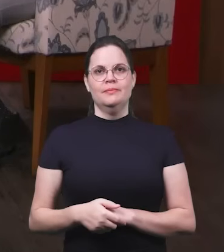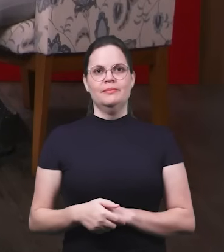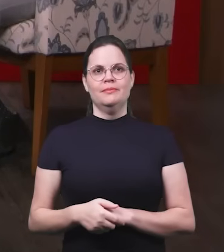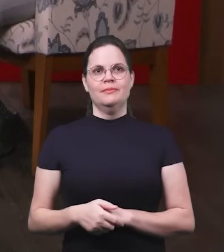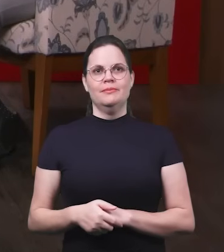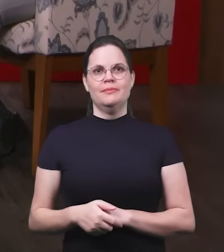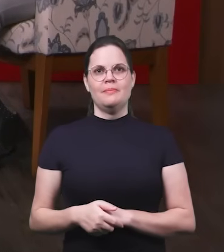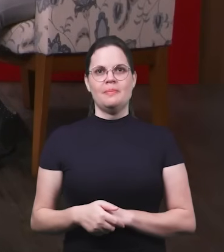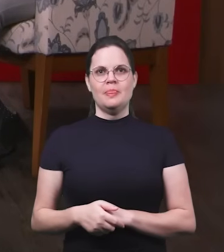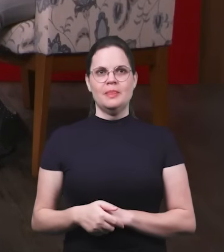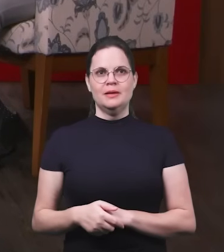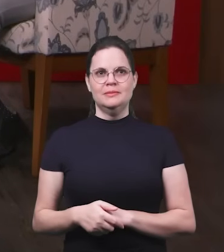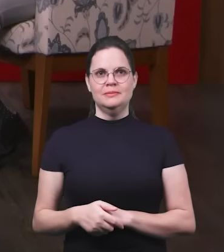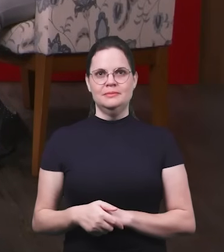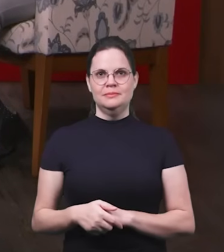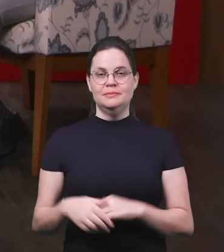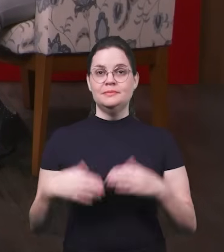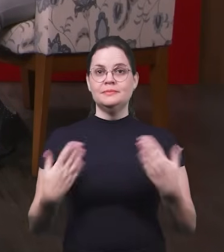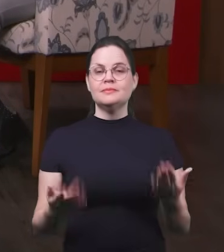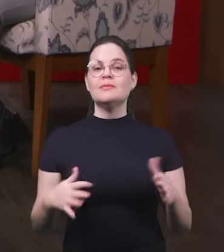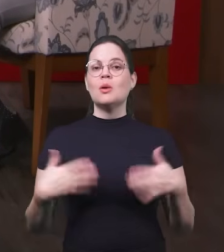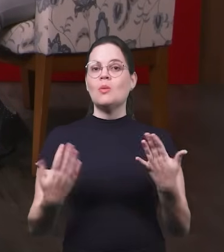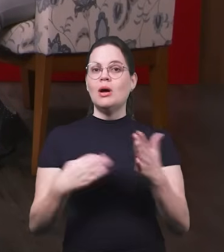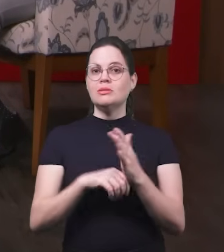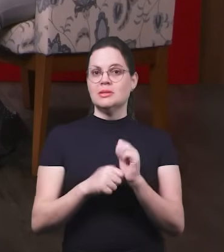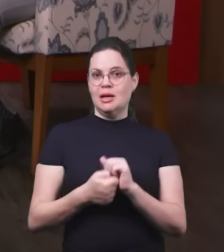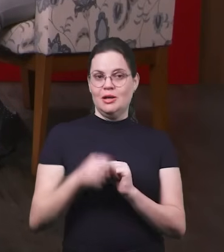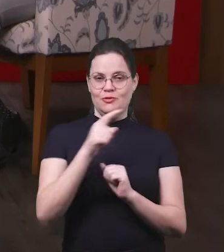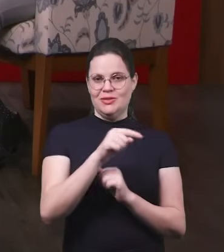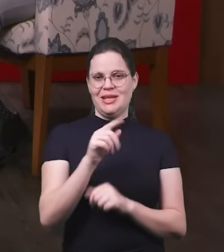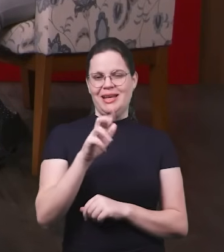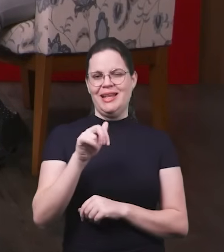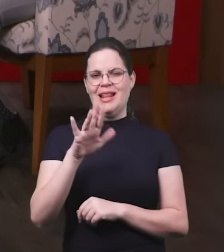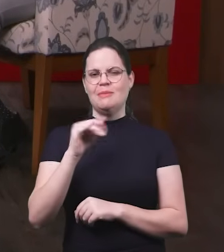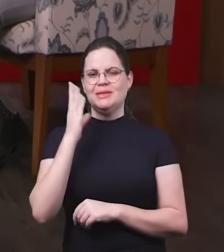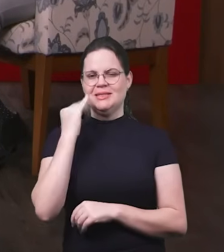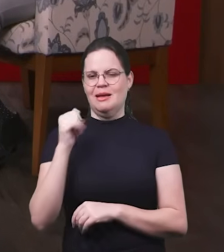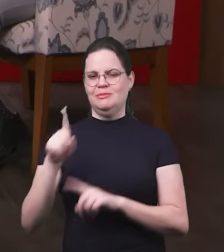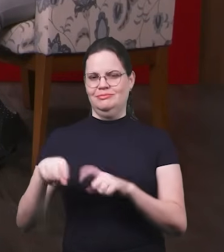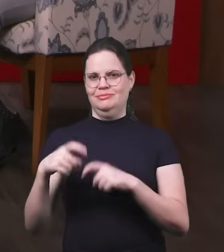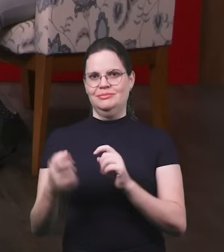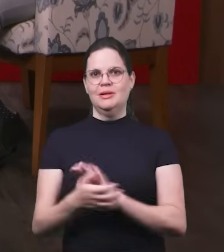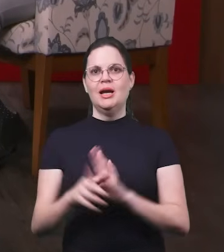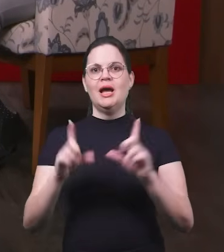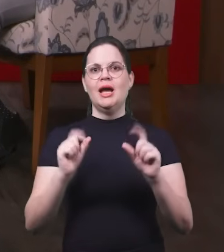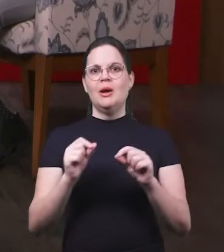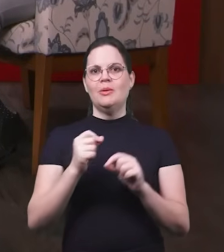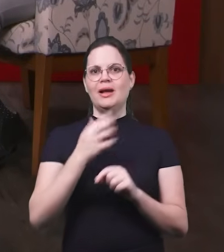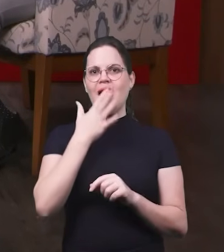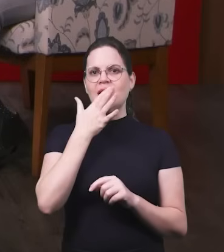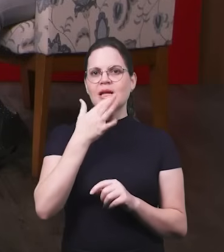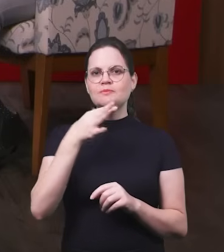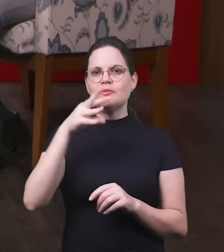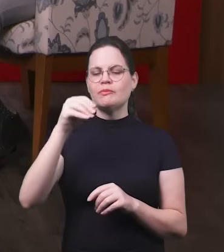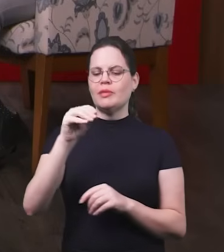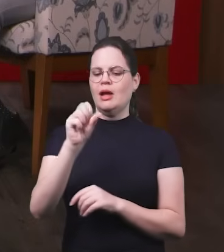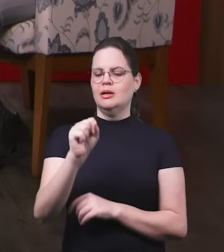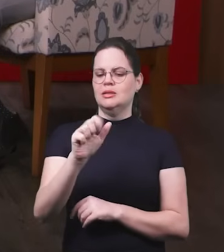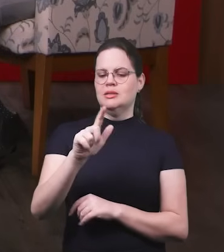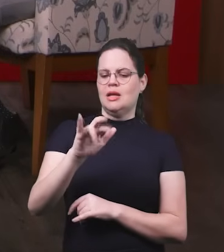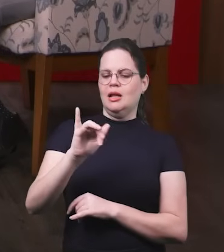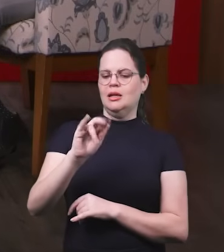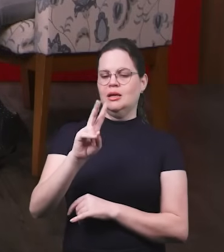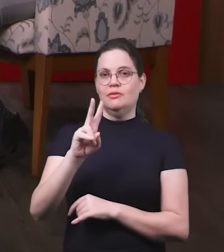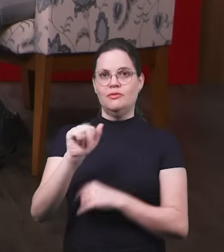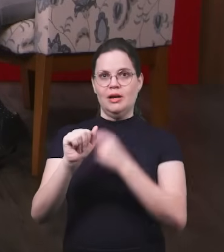pouquinho. Obviamente, qual o segredo do ninho? É a saliva do passarinho. Na saliva